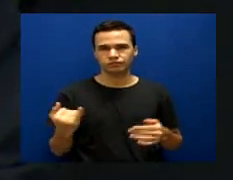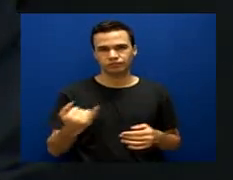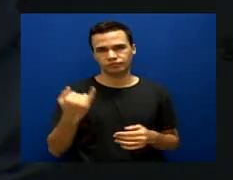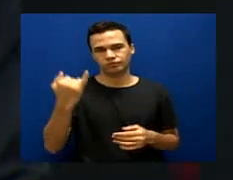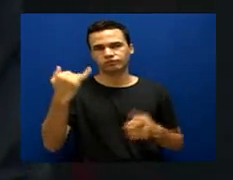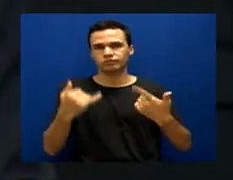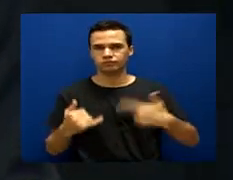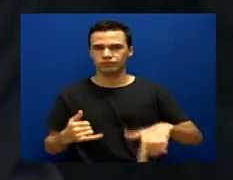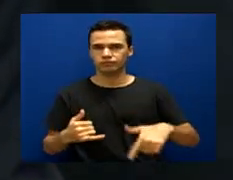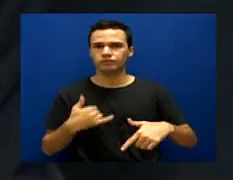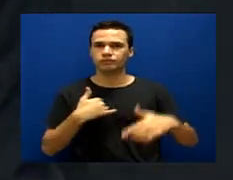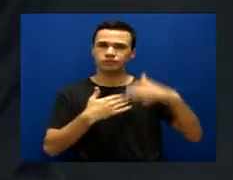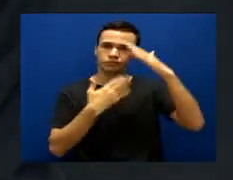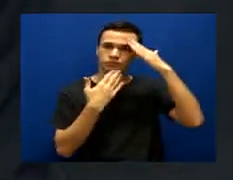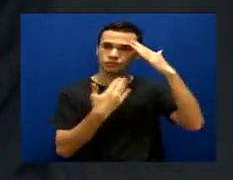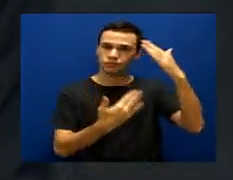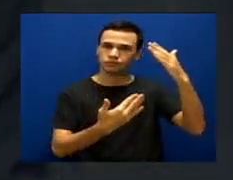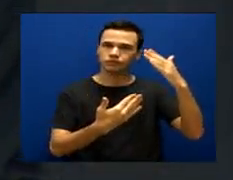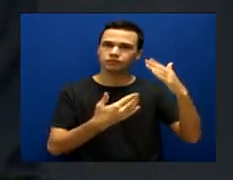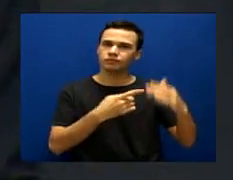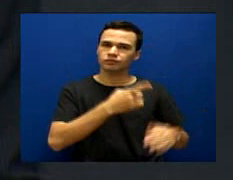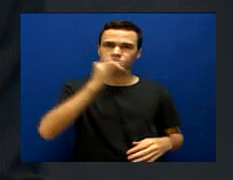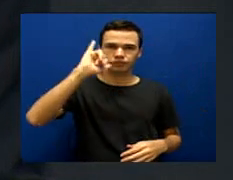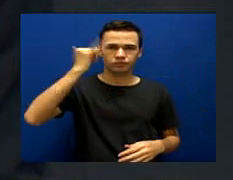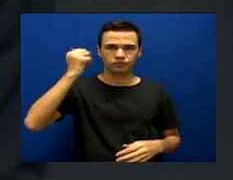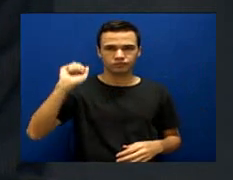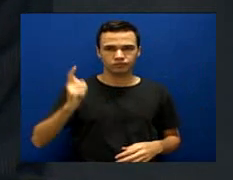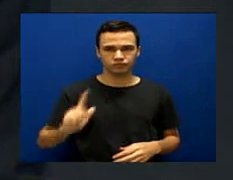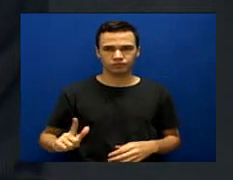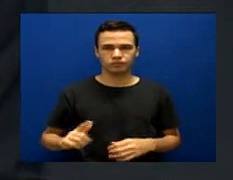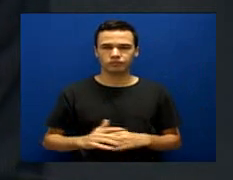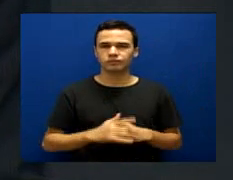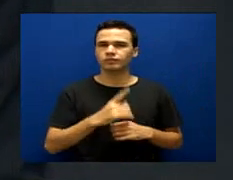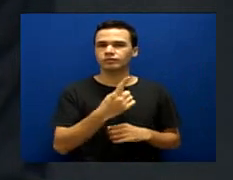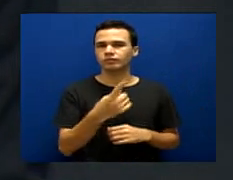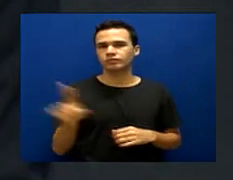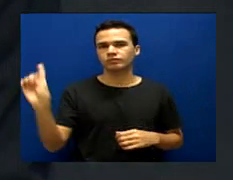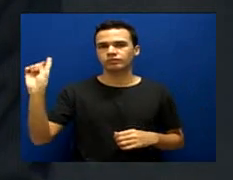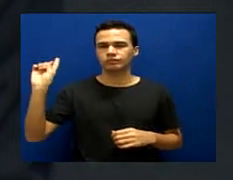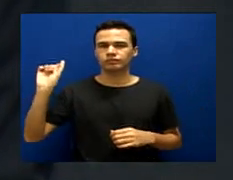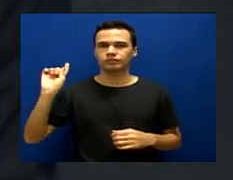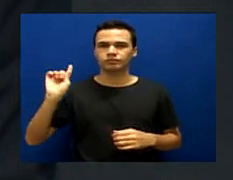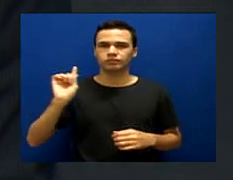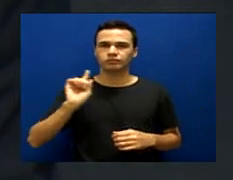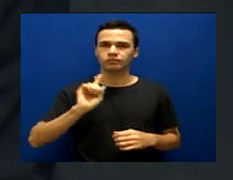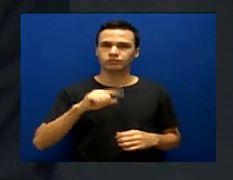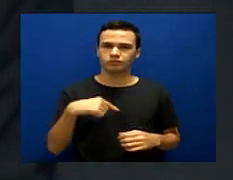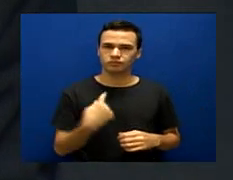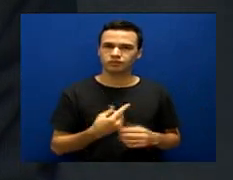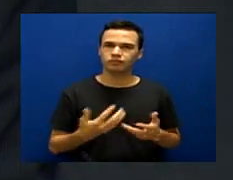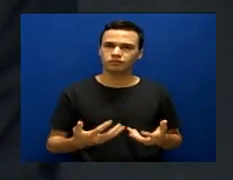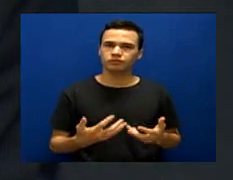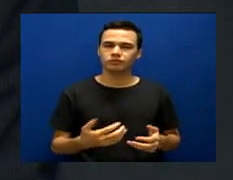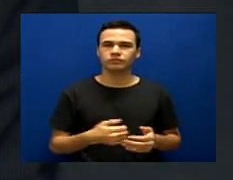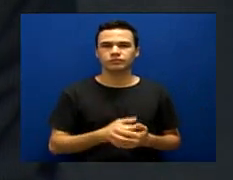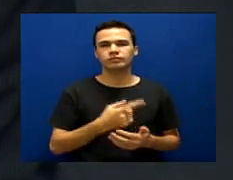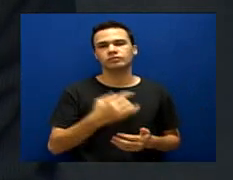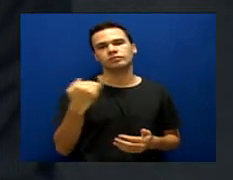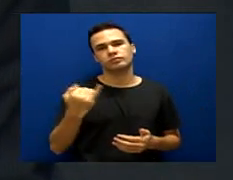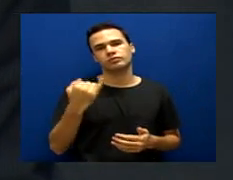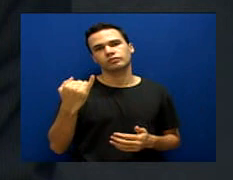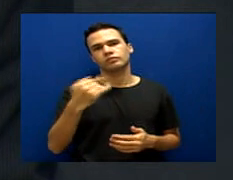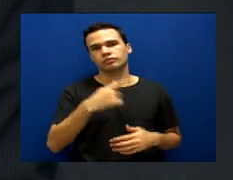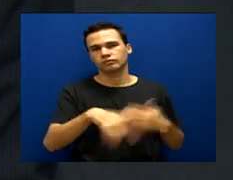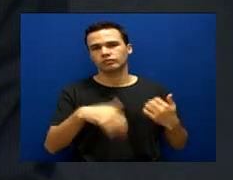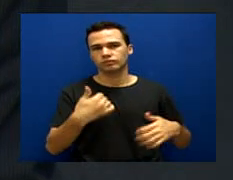lugar, mais uma vez, eu também queria agradecer, ou no fim, o Gessé, deixa eu por último, e a gente já queria, mas agora eu acho que é importante, Gessé,